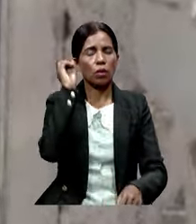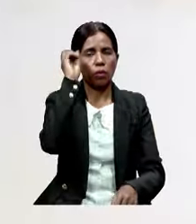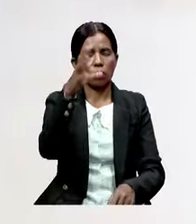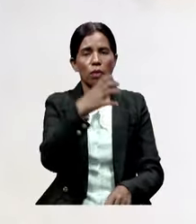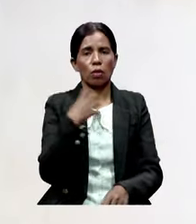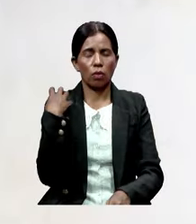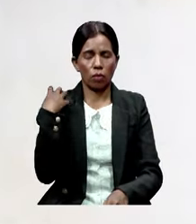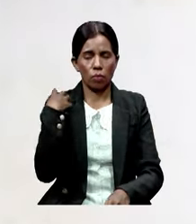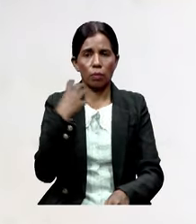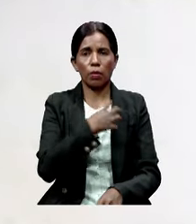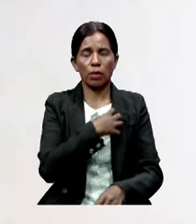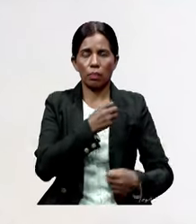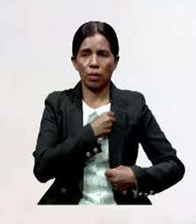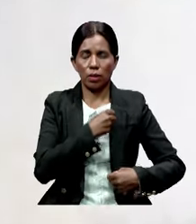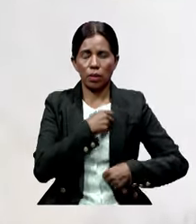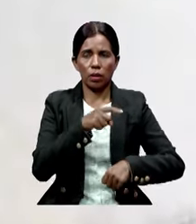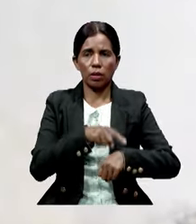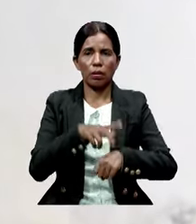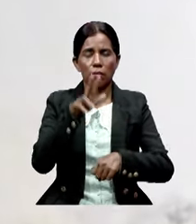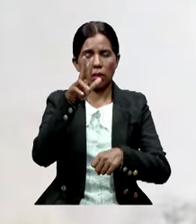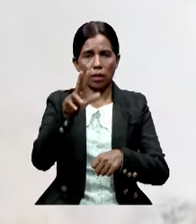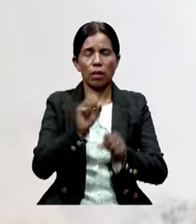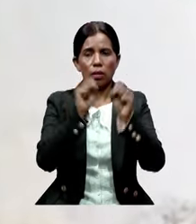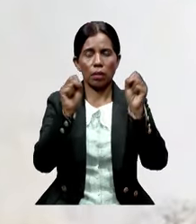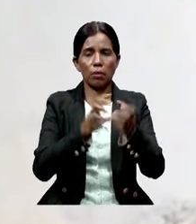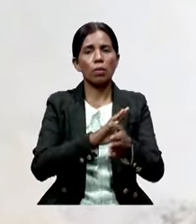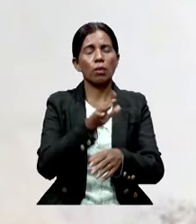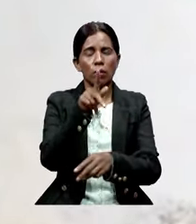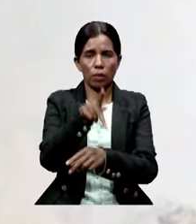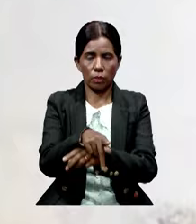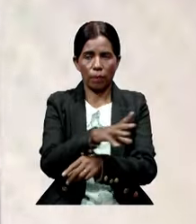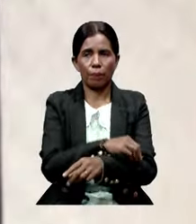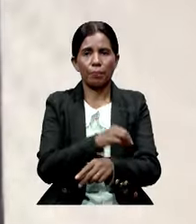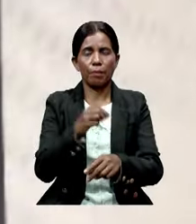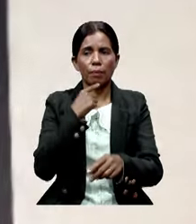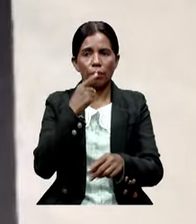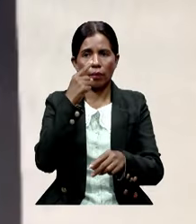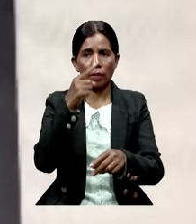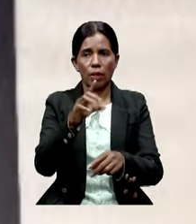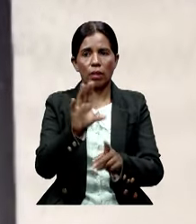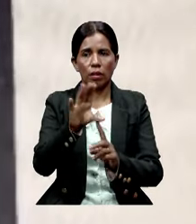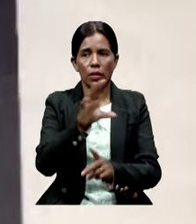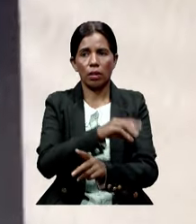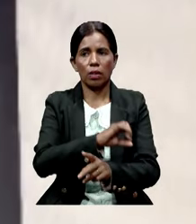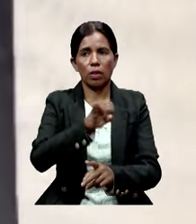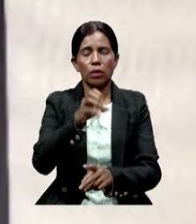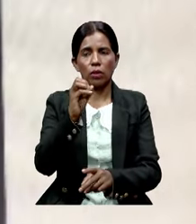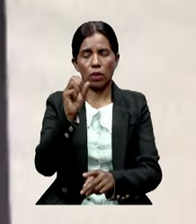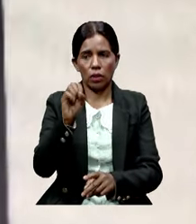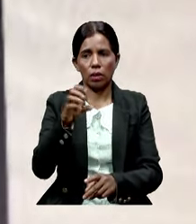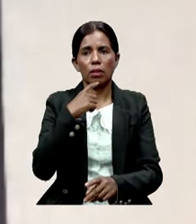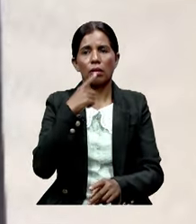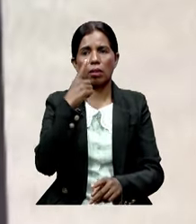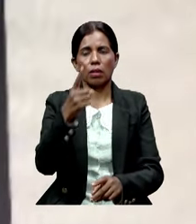Militar, mais ou menos tucutolo madrugada, sábado, semana quatro. Segundo o comandante Pentel município Bocou, superintendente assistente José Casmiro de